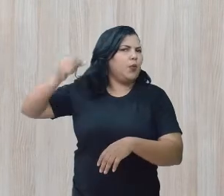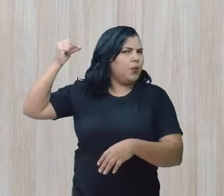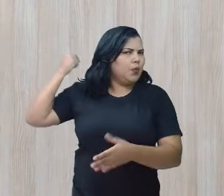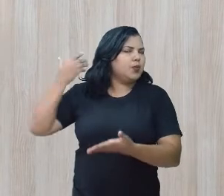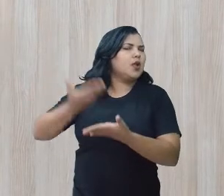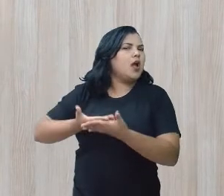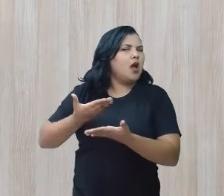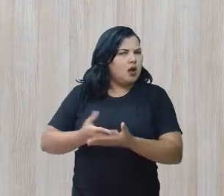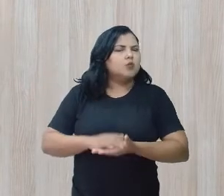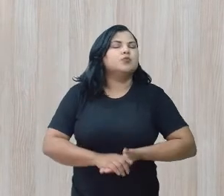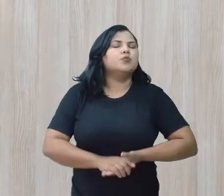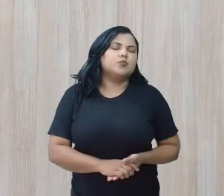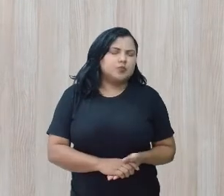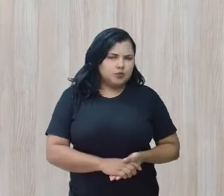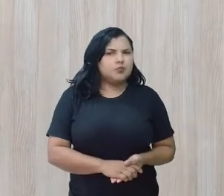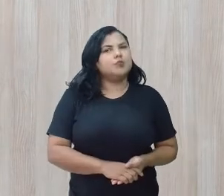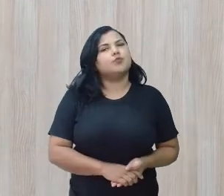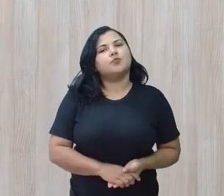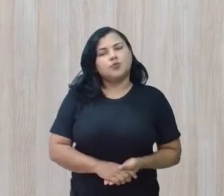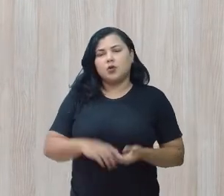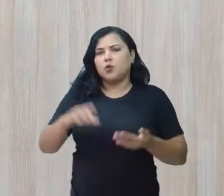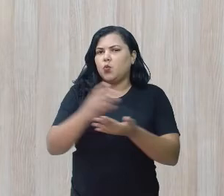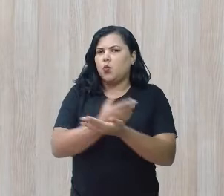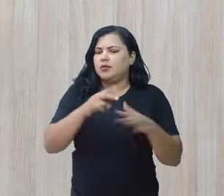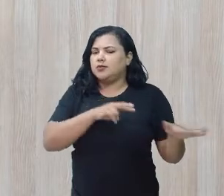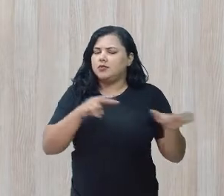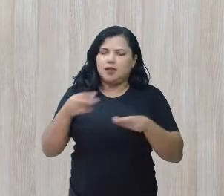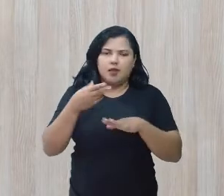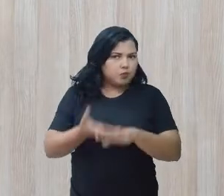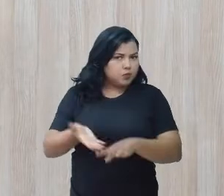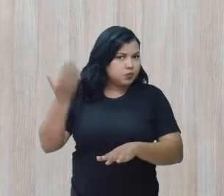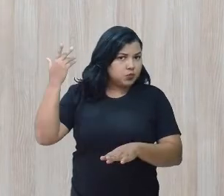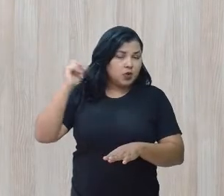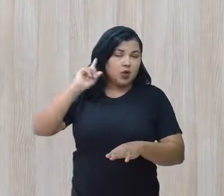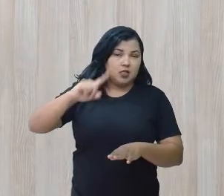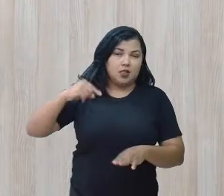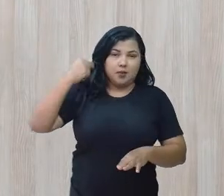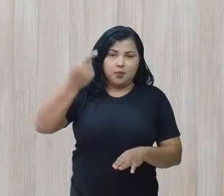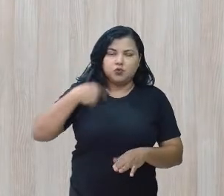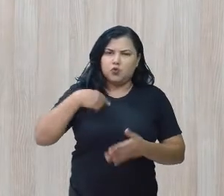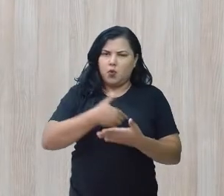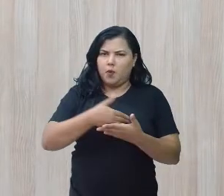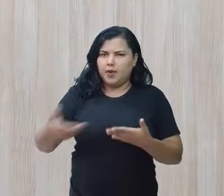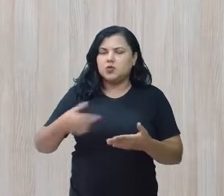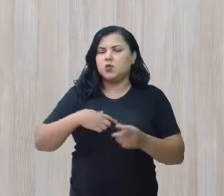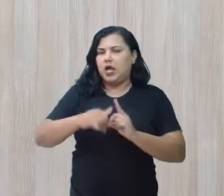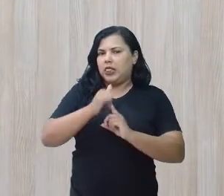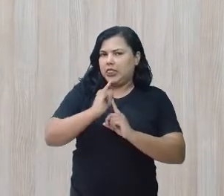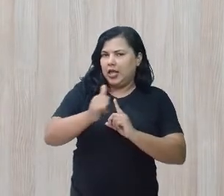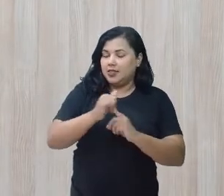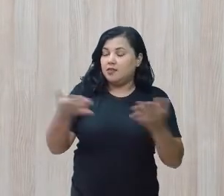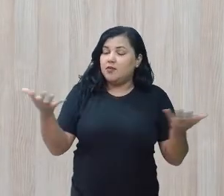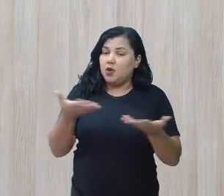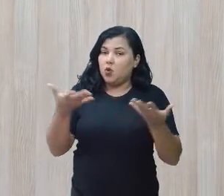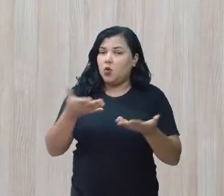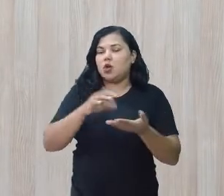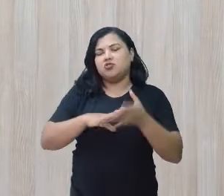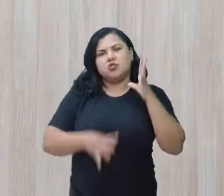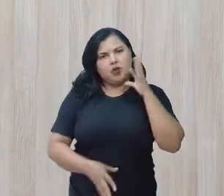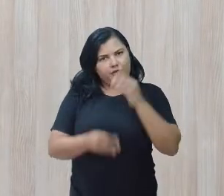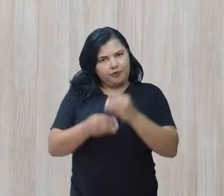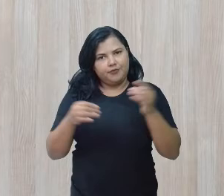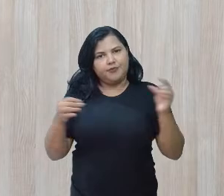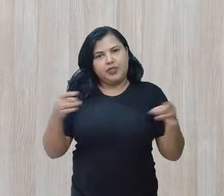sentido há um tempo já, né? Em algumas semanas atrás. Depois a gente começou narrativa e agora a gente conclui